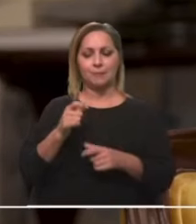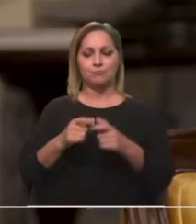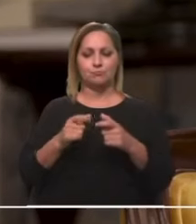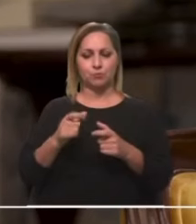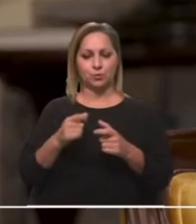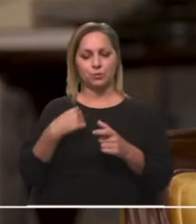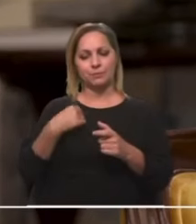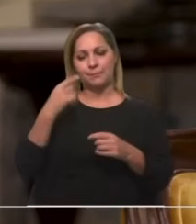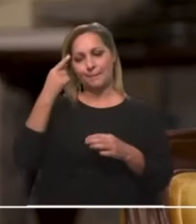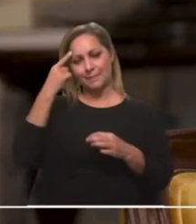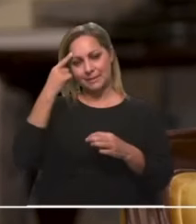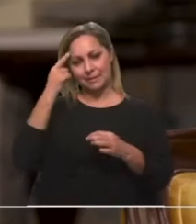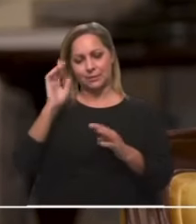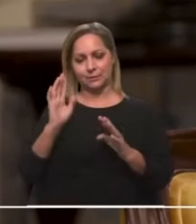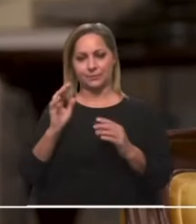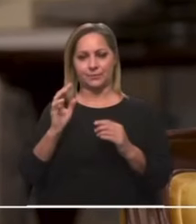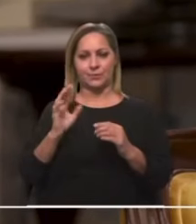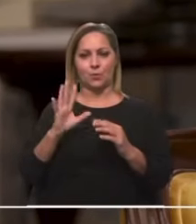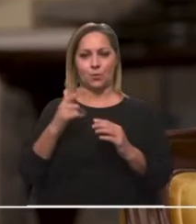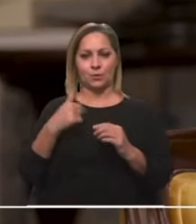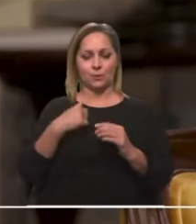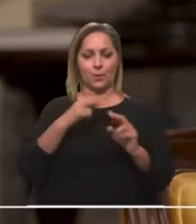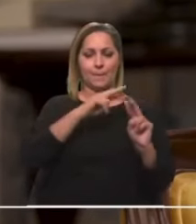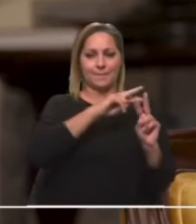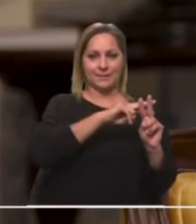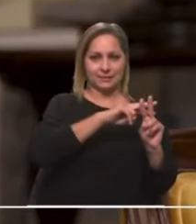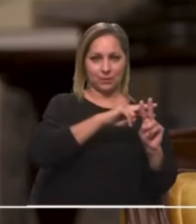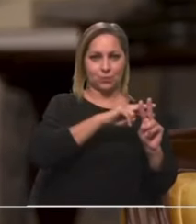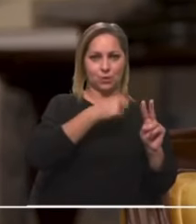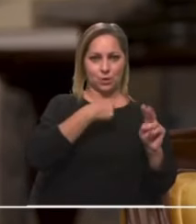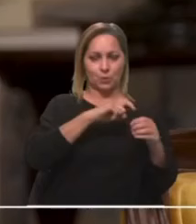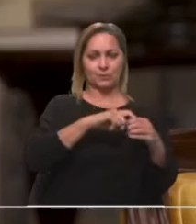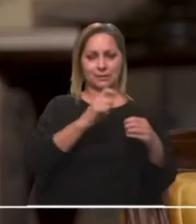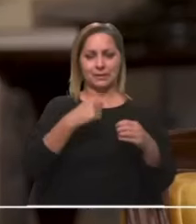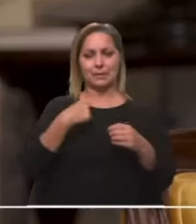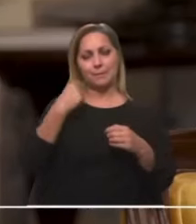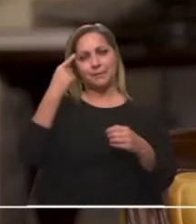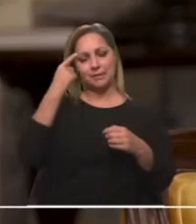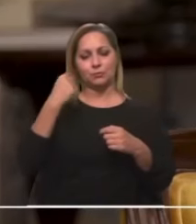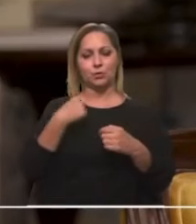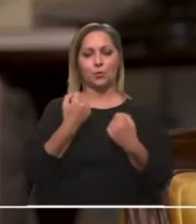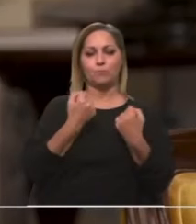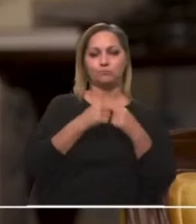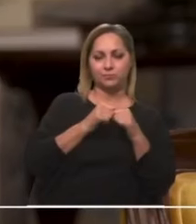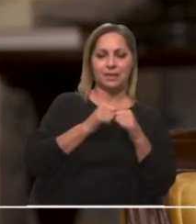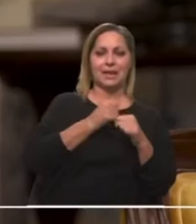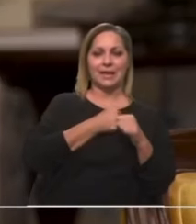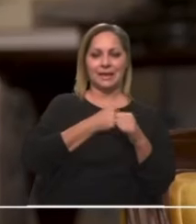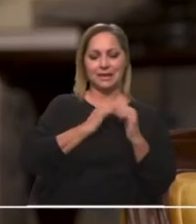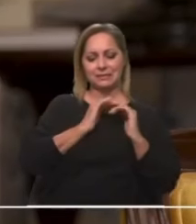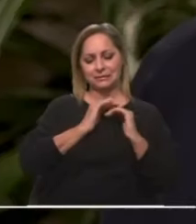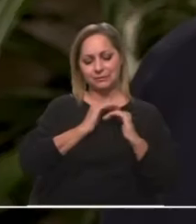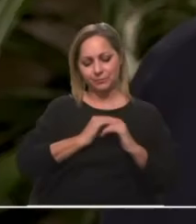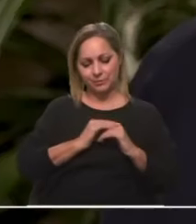o que pensavam, era que, quando eu saí da prisão, que me fechava em casa, entrava em depressão, não